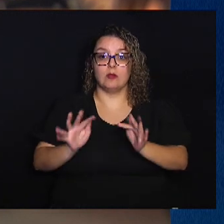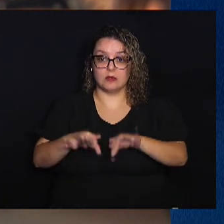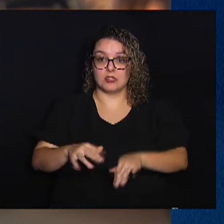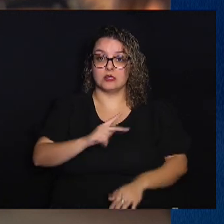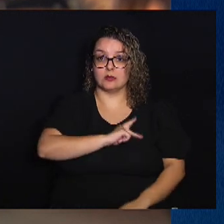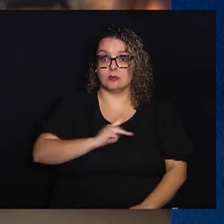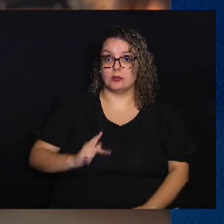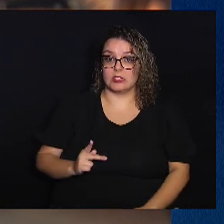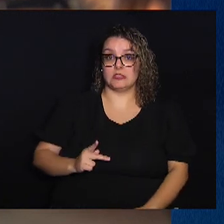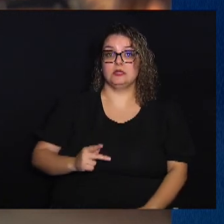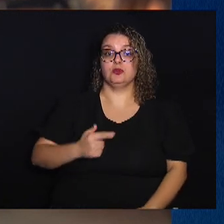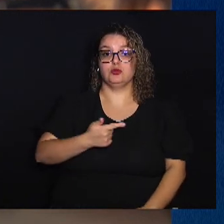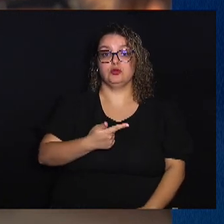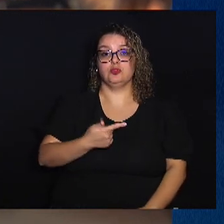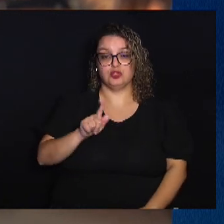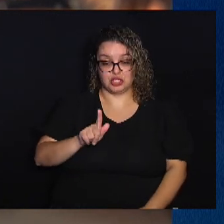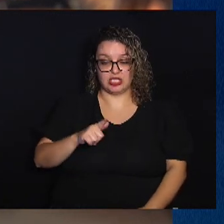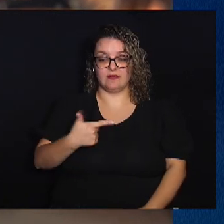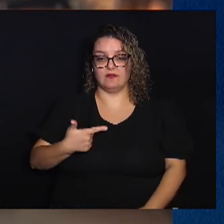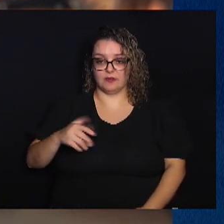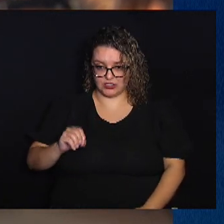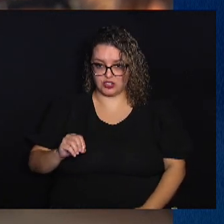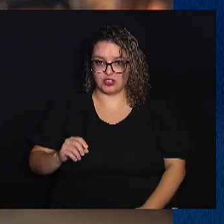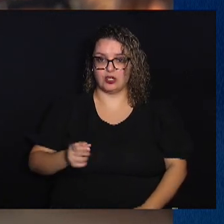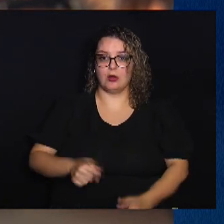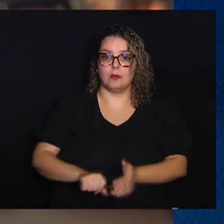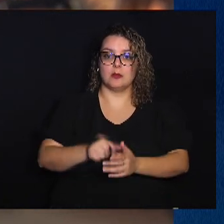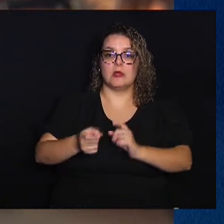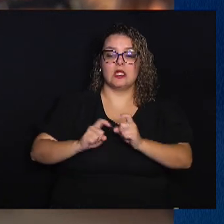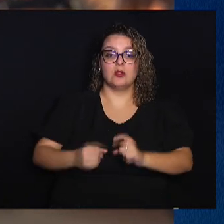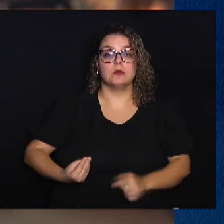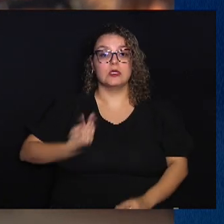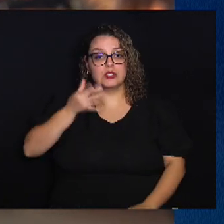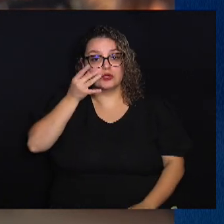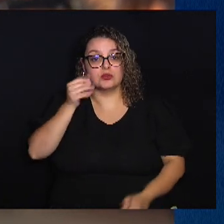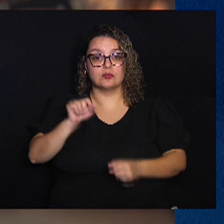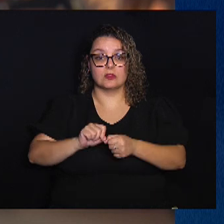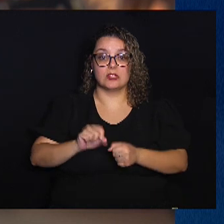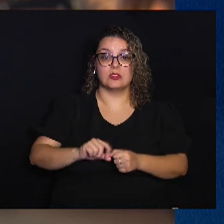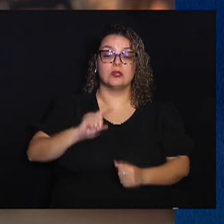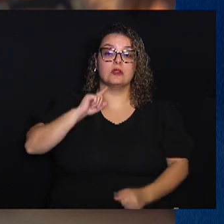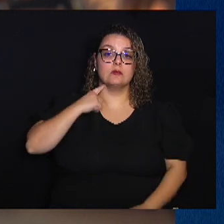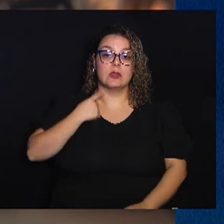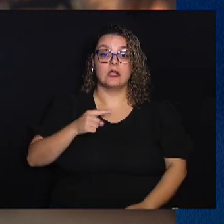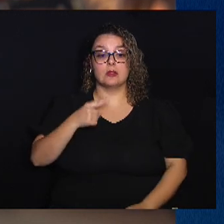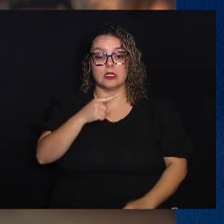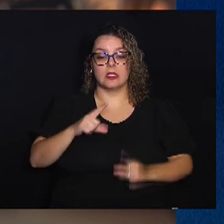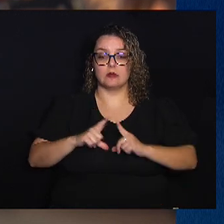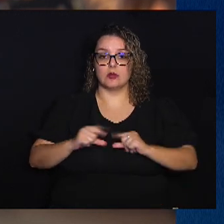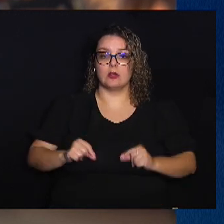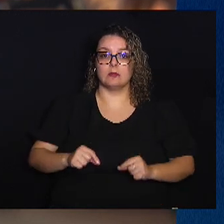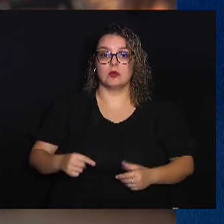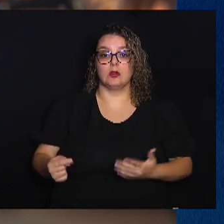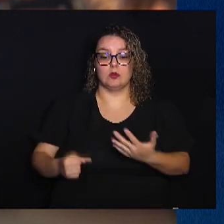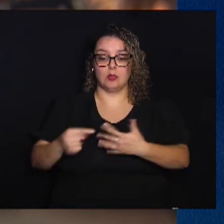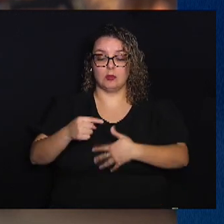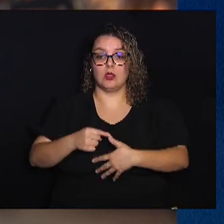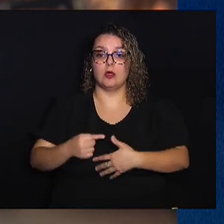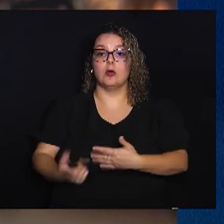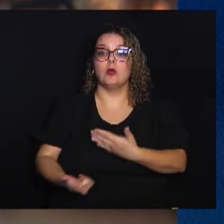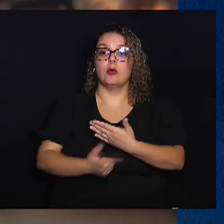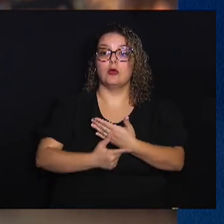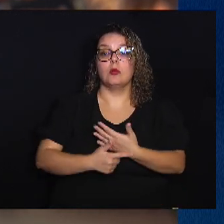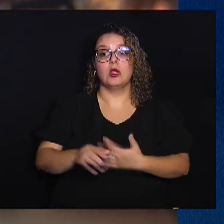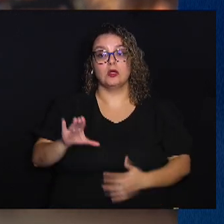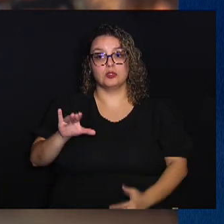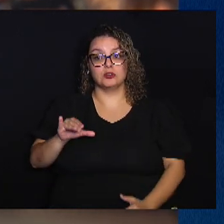do G20. A primeira reunião presencial da iniciativa, realizada em maio em Brasília, abordou principalmente o papel da